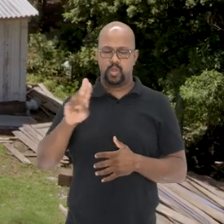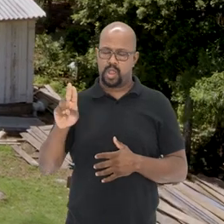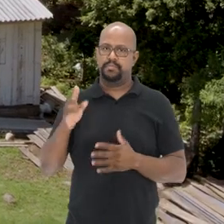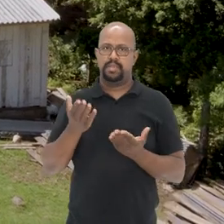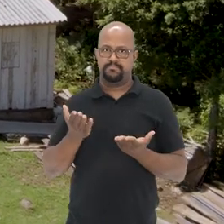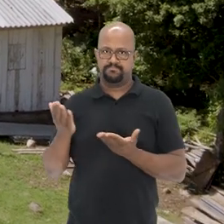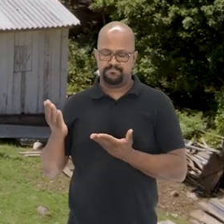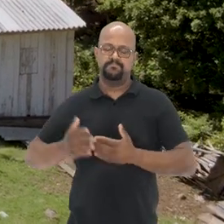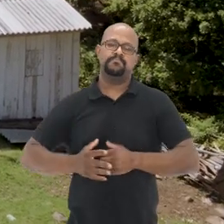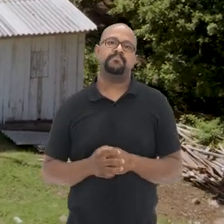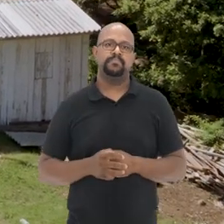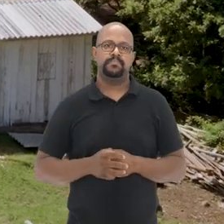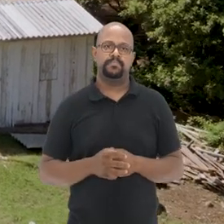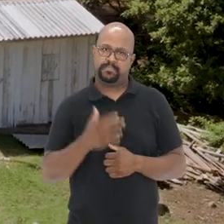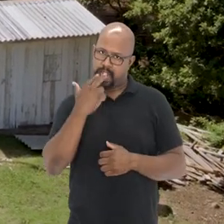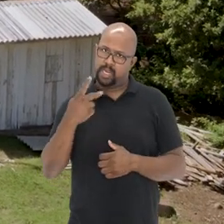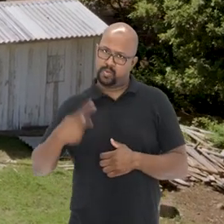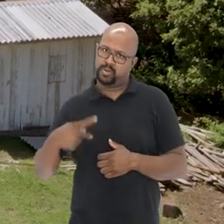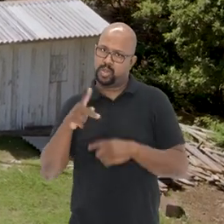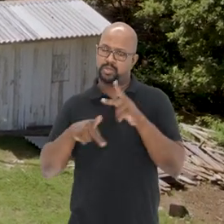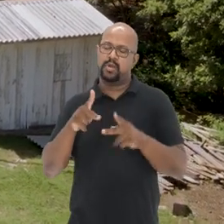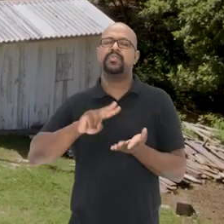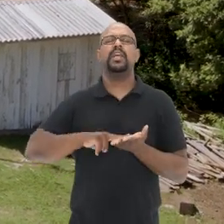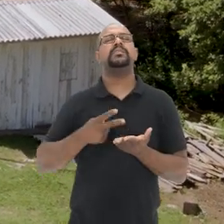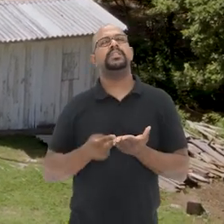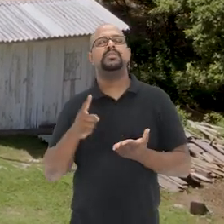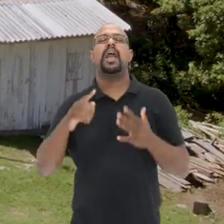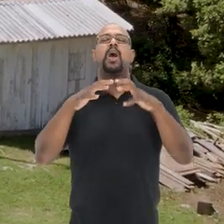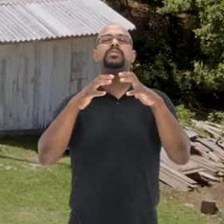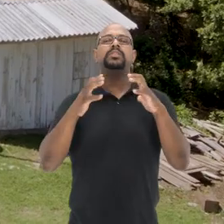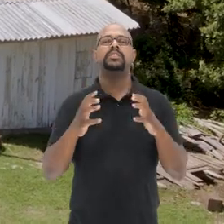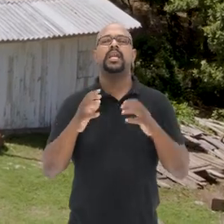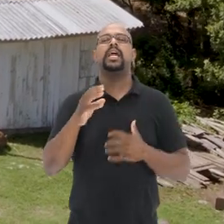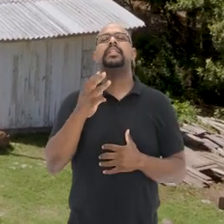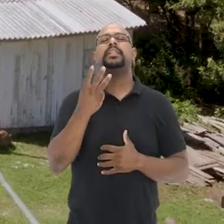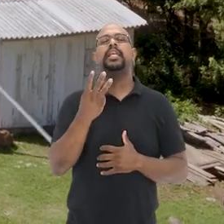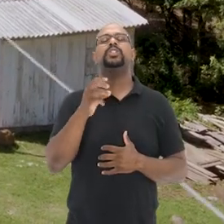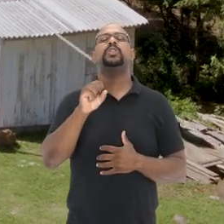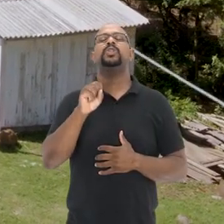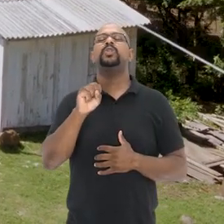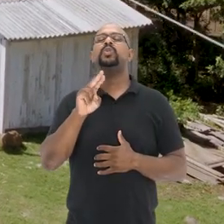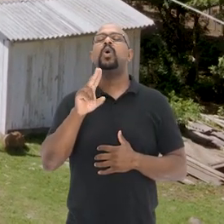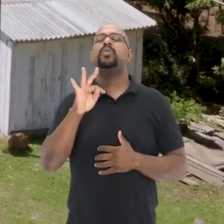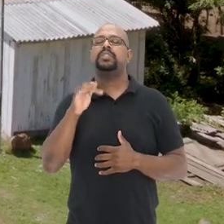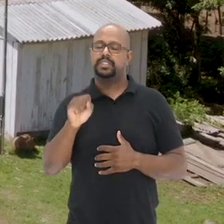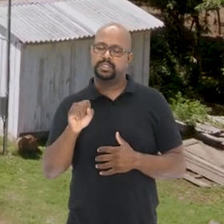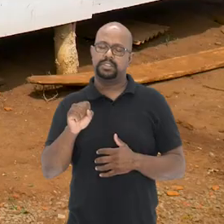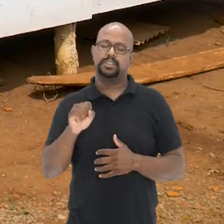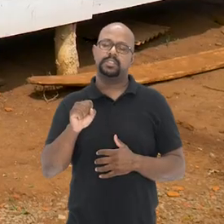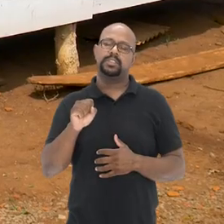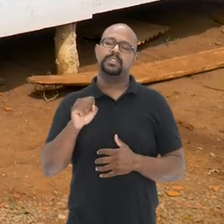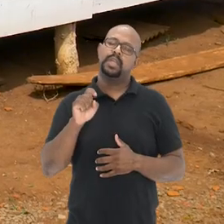da aldeia é Kenta Yuktentum, na língua Caingangue. Traduzindo, é a aldeia Três Soitas. A nossa